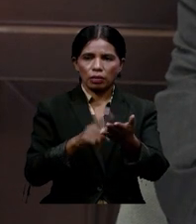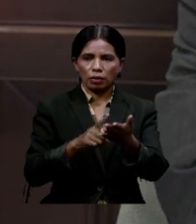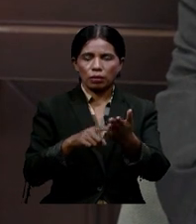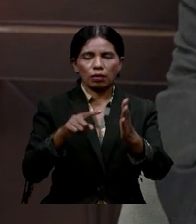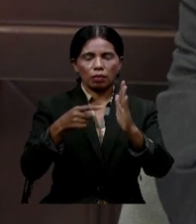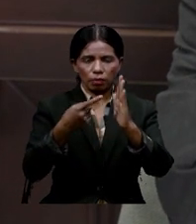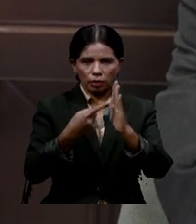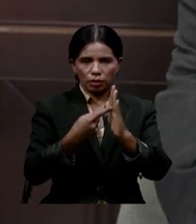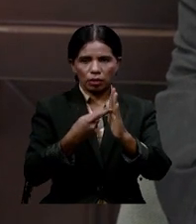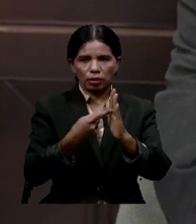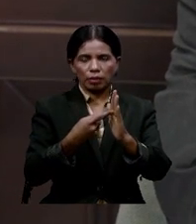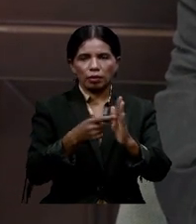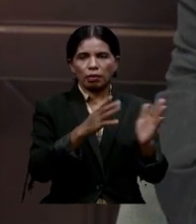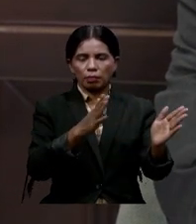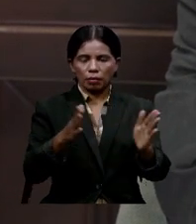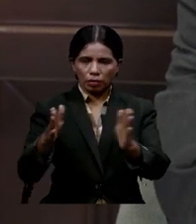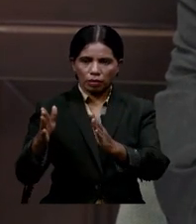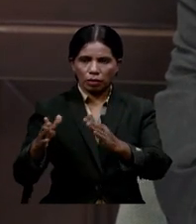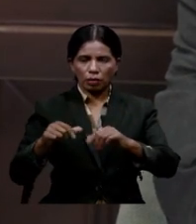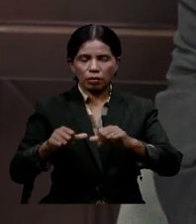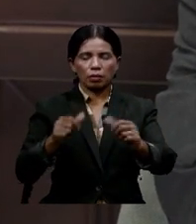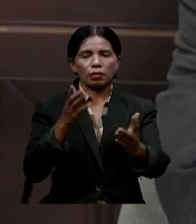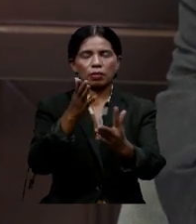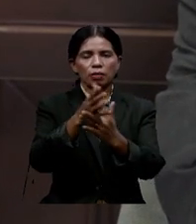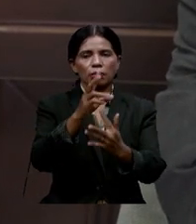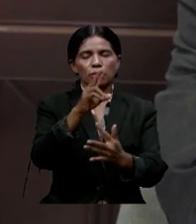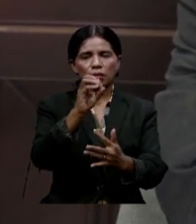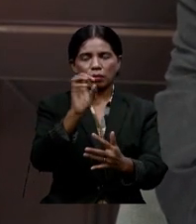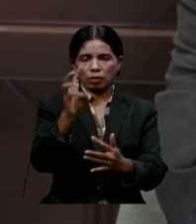discussão para o processo que eu trabalho em 2016.